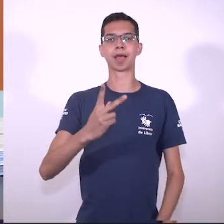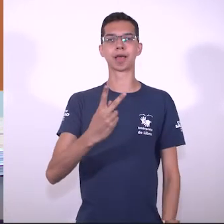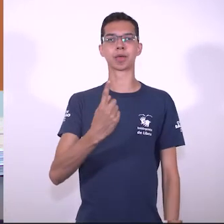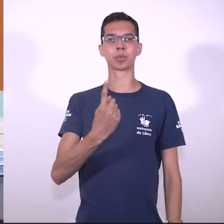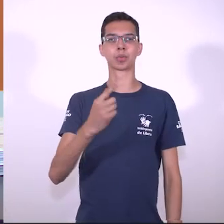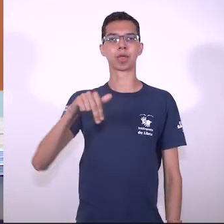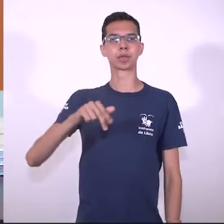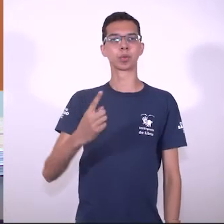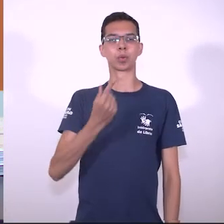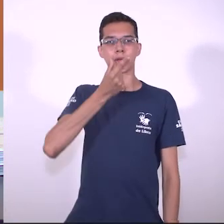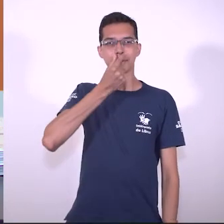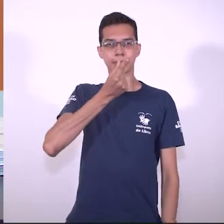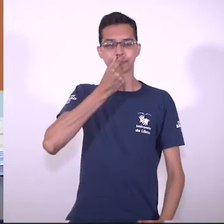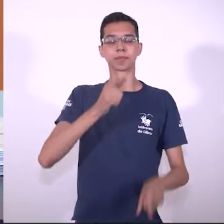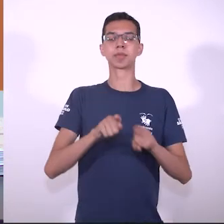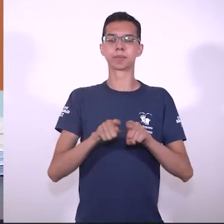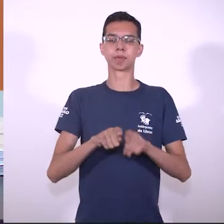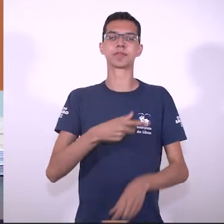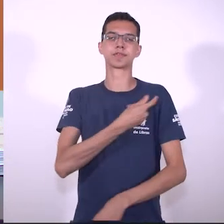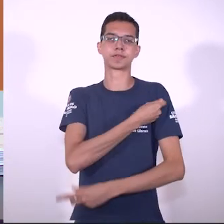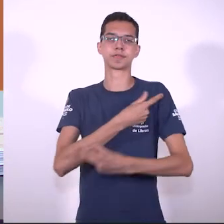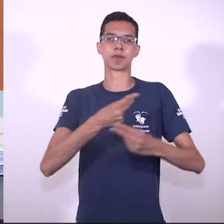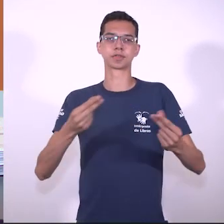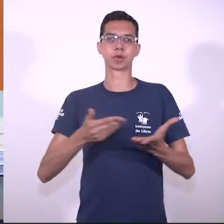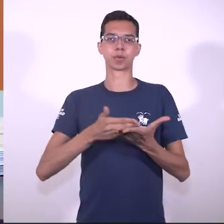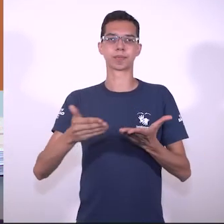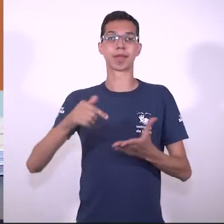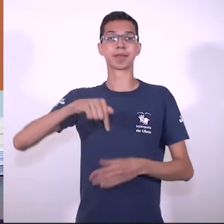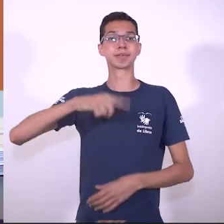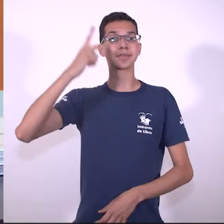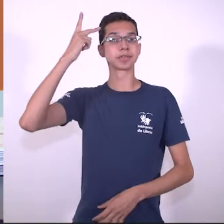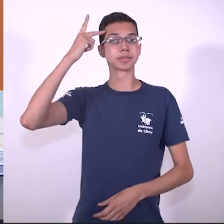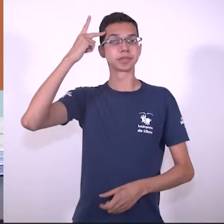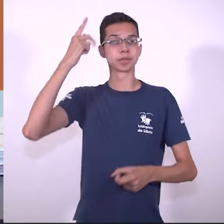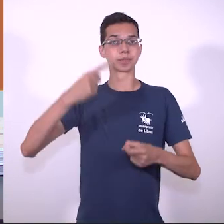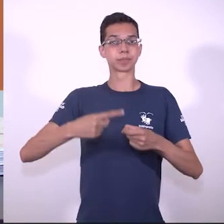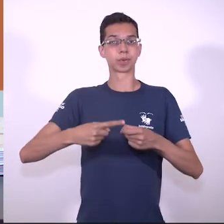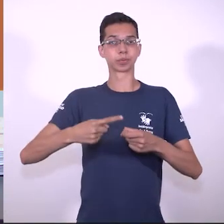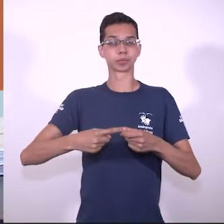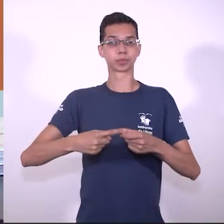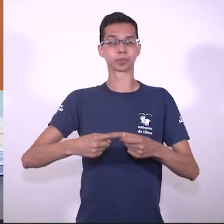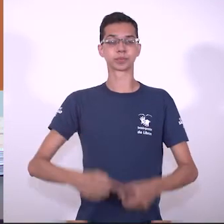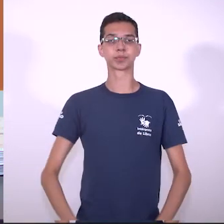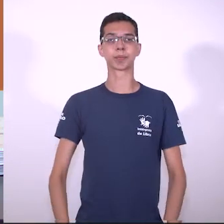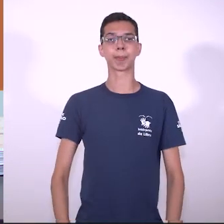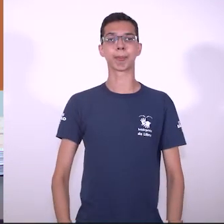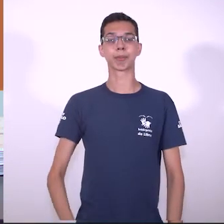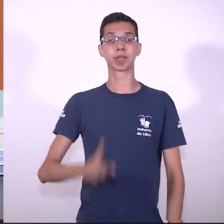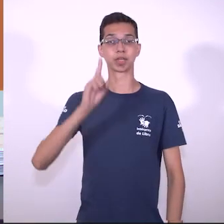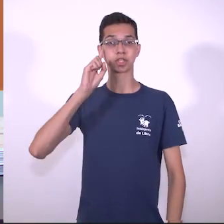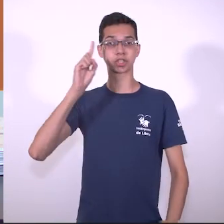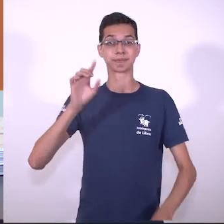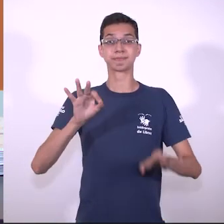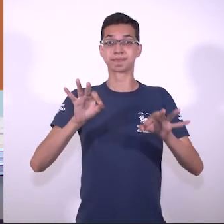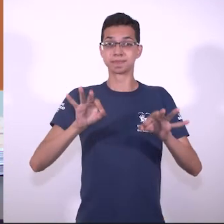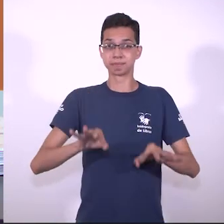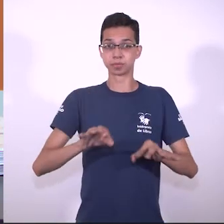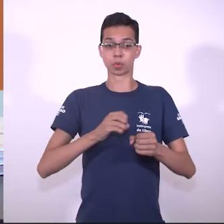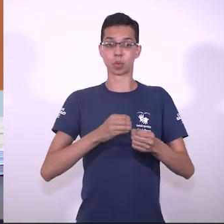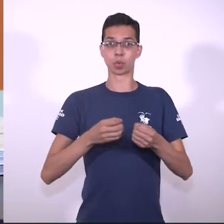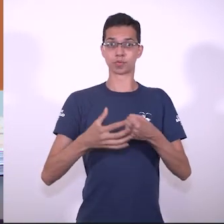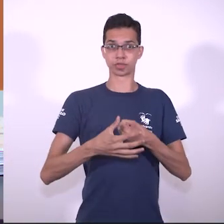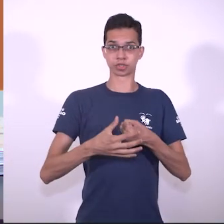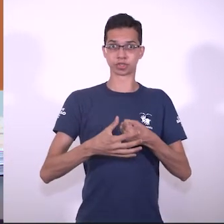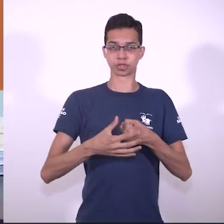gripe. E aqui na cidade de São Paulo, nós não vamos fazer coincidir a vacinação da Covid-19